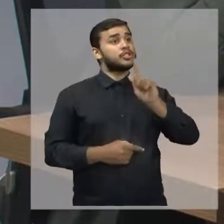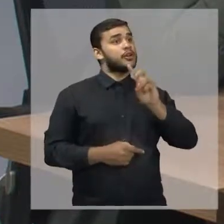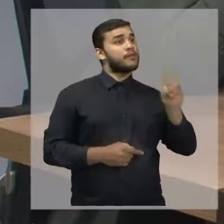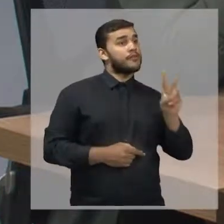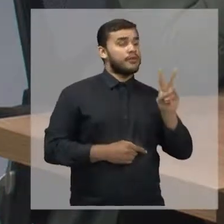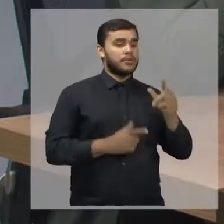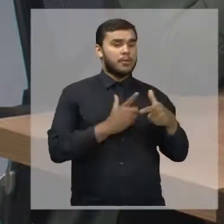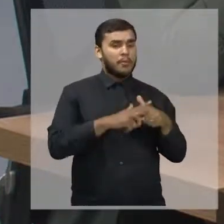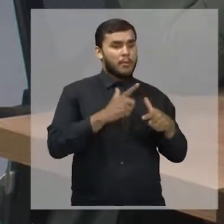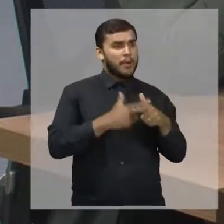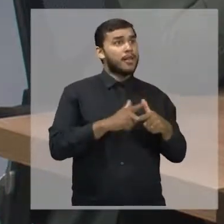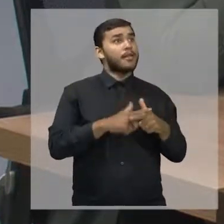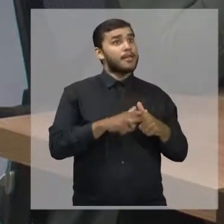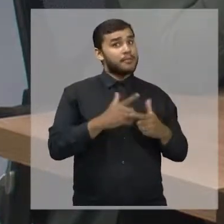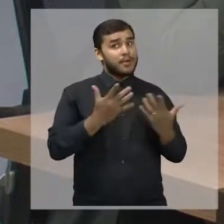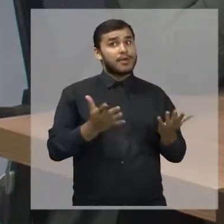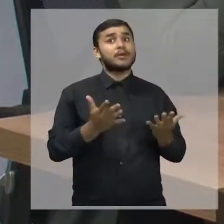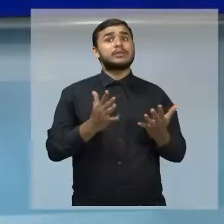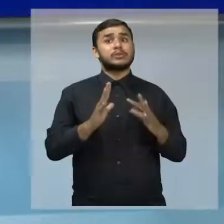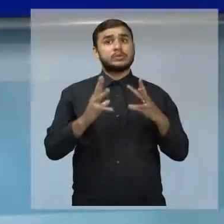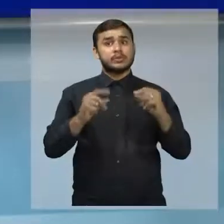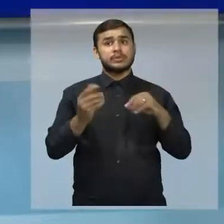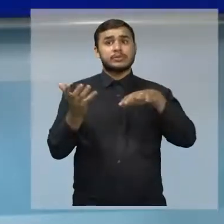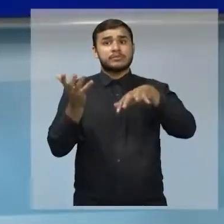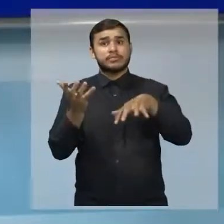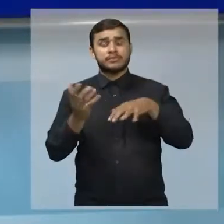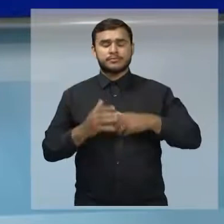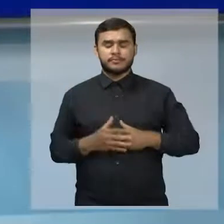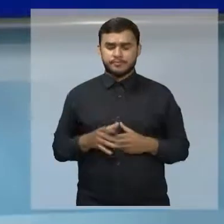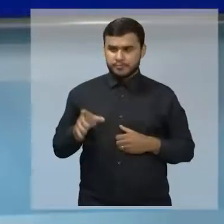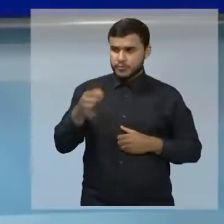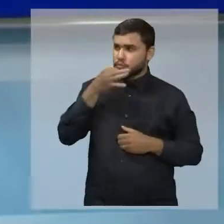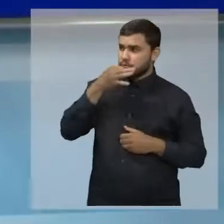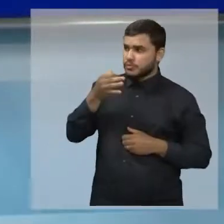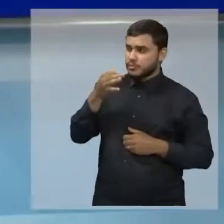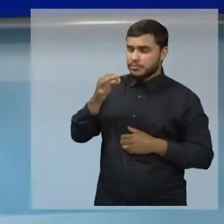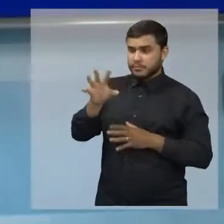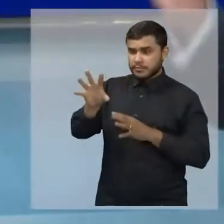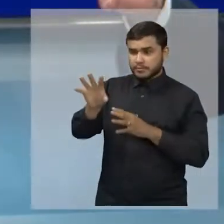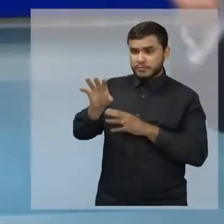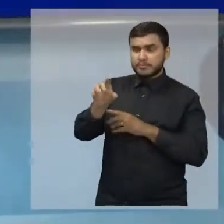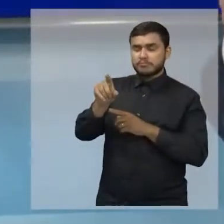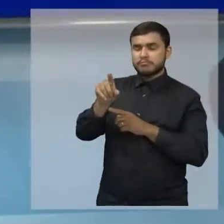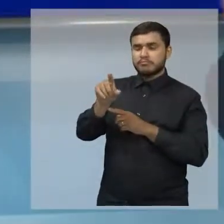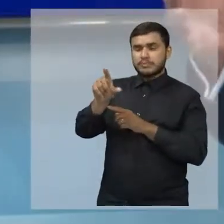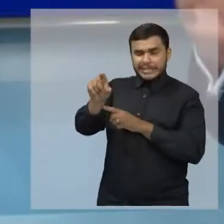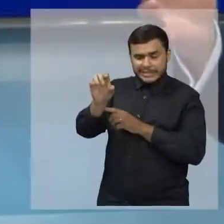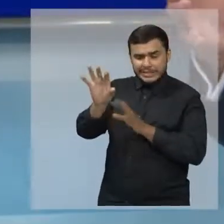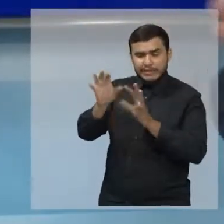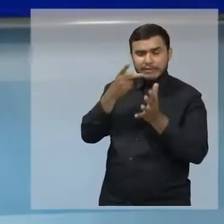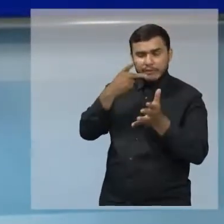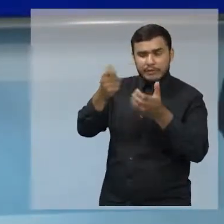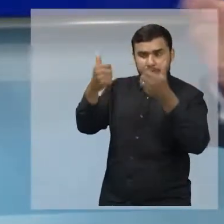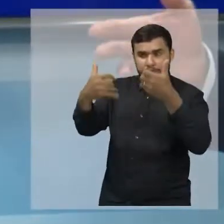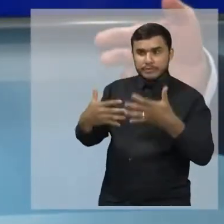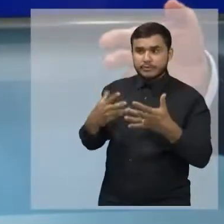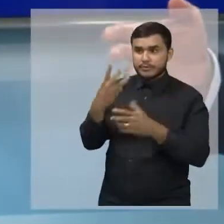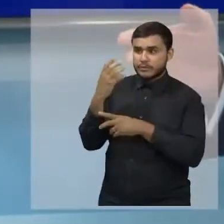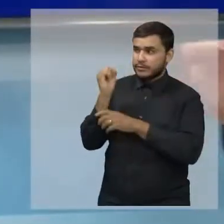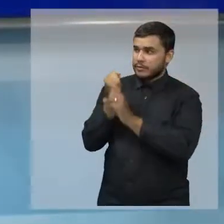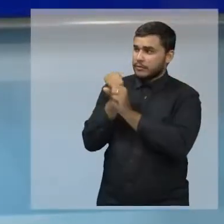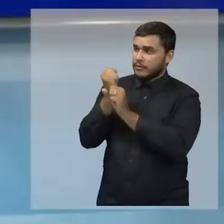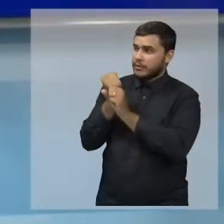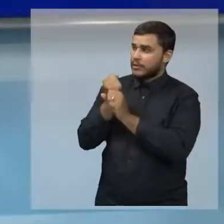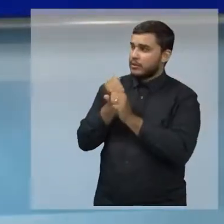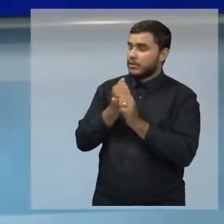com o Congresso. Eu peguei a partir do Collor para a gente ficar só nesse hiato de 30 anos de